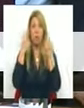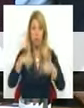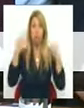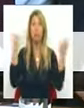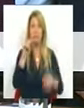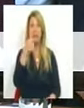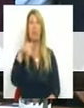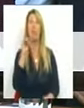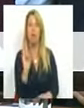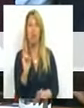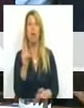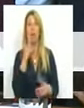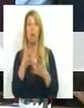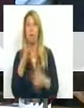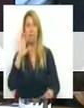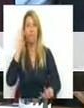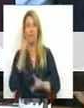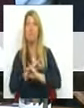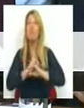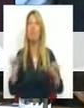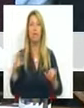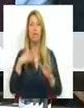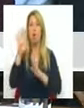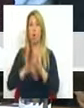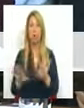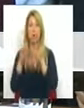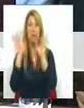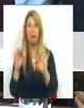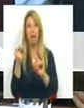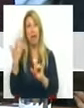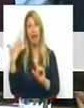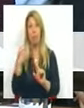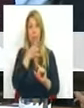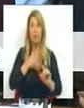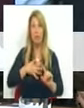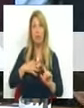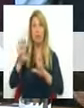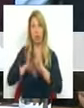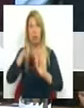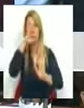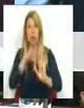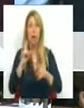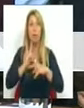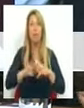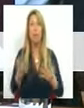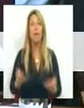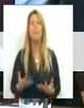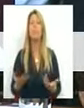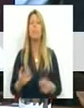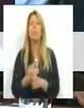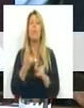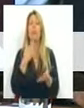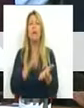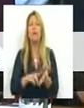seria francamente melhor para o Estado e com as condições que há pouco. Exatamente. Que outras razões são apontadas para a falha